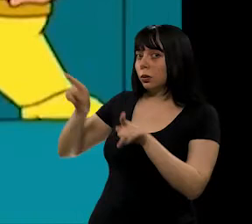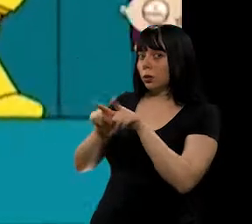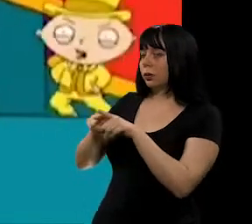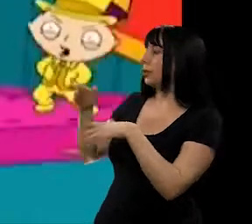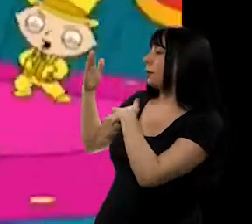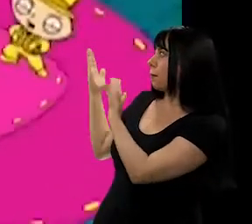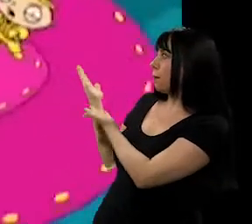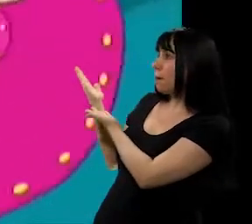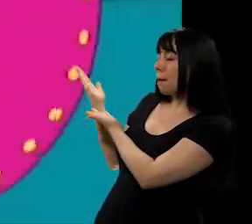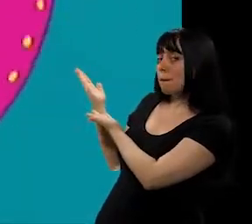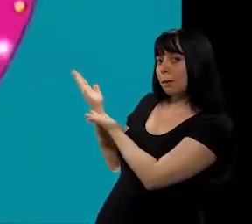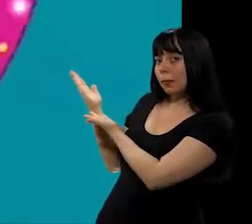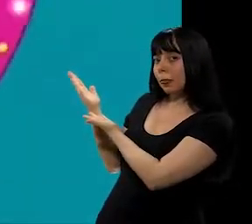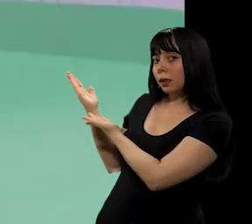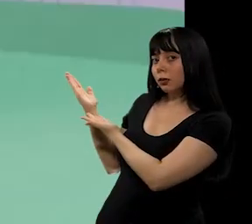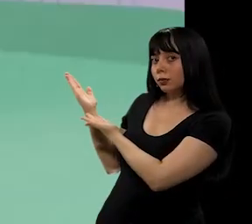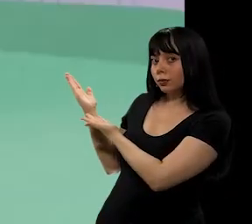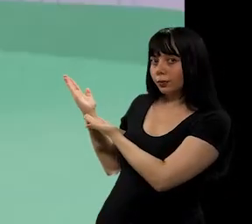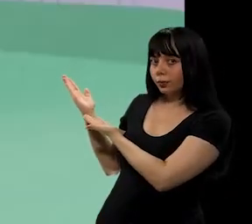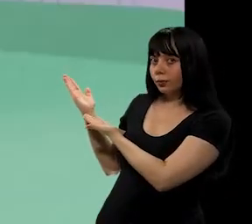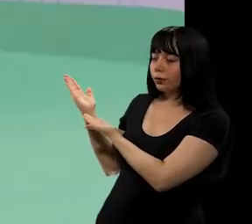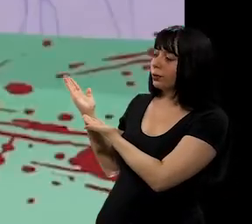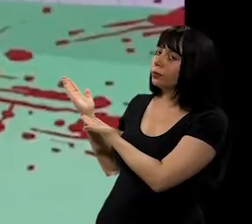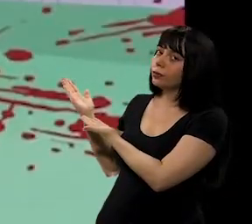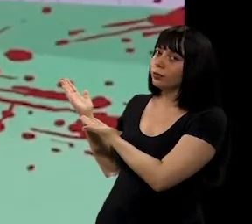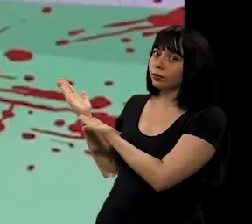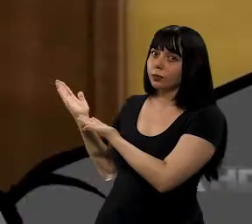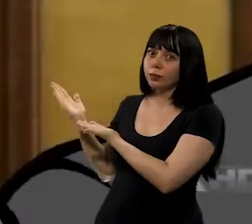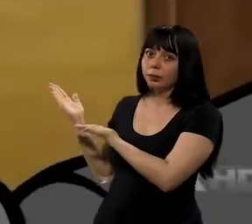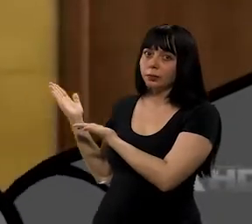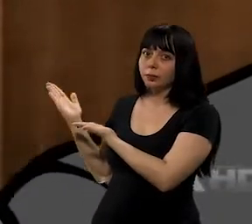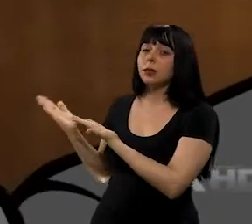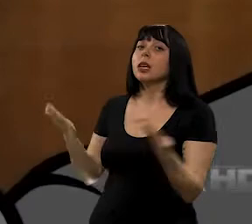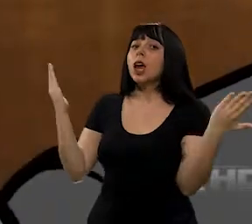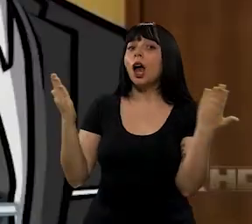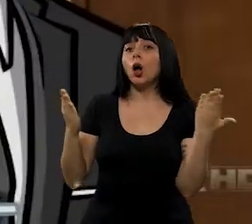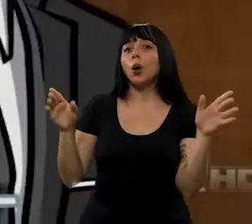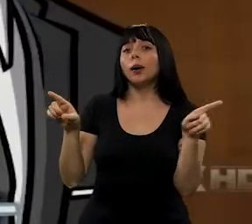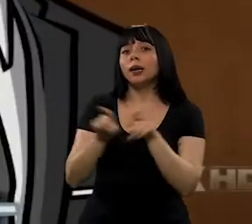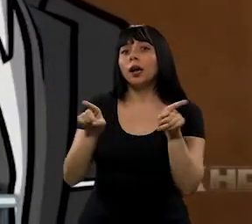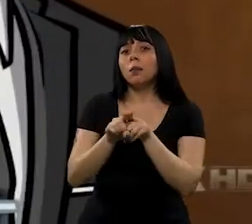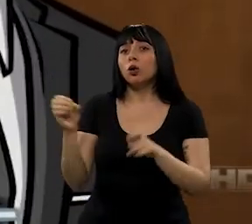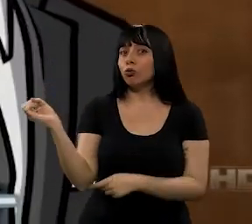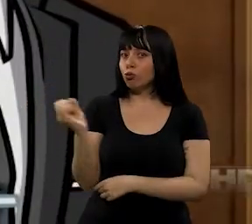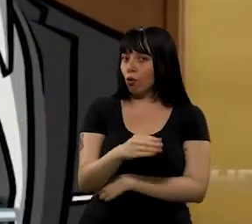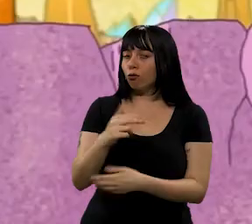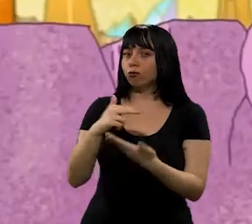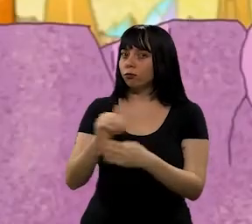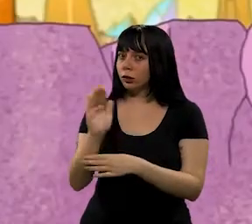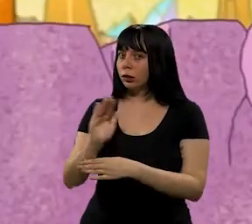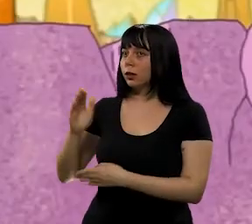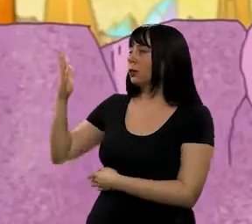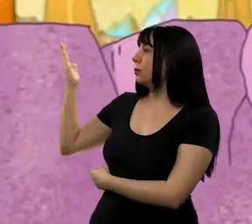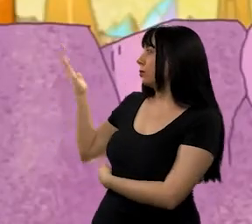Uma Família da Pesada, de 98, Happy Tree Friends, de 99 e, mais recentemente, Archer, de 2009 e